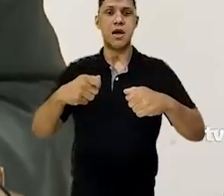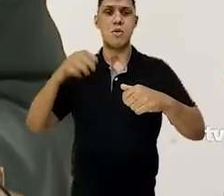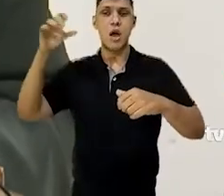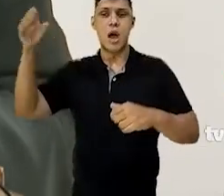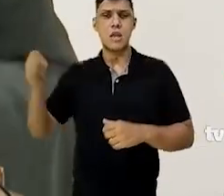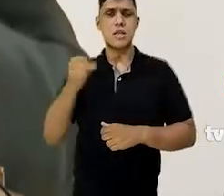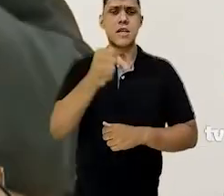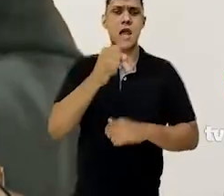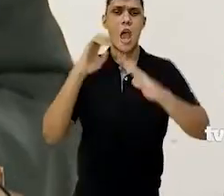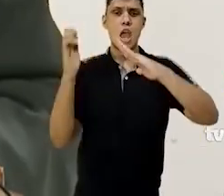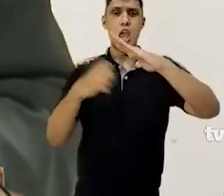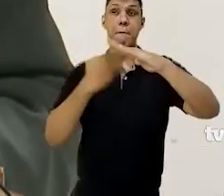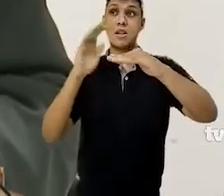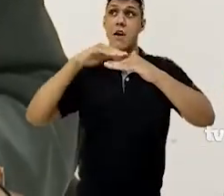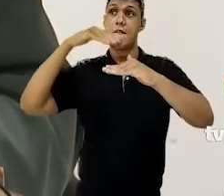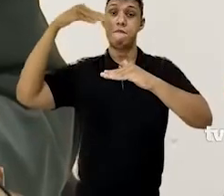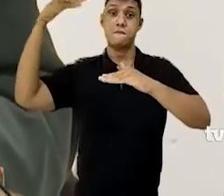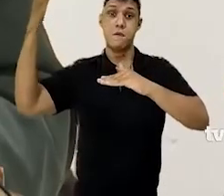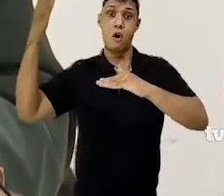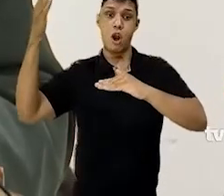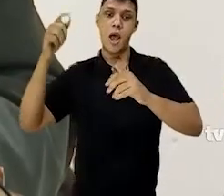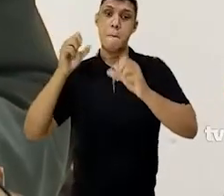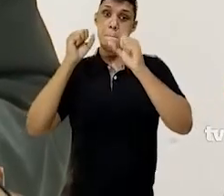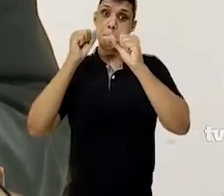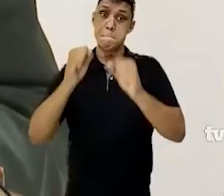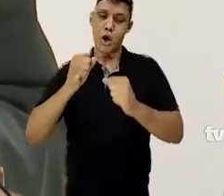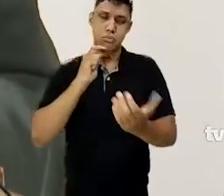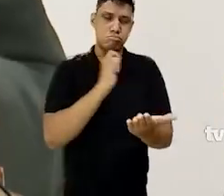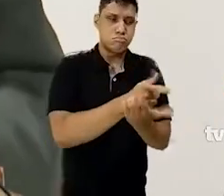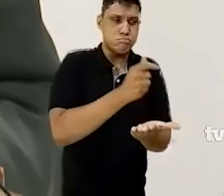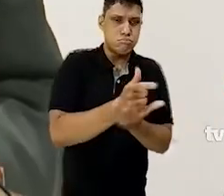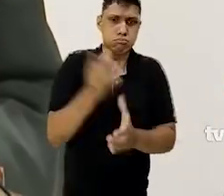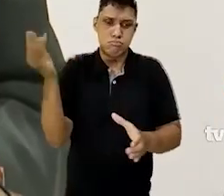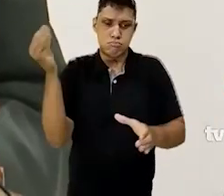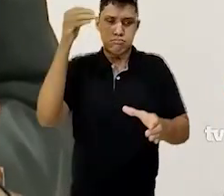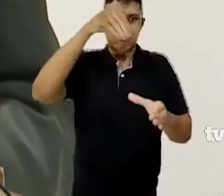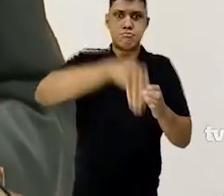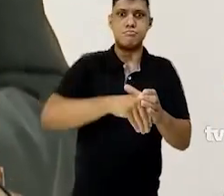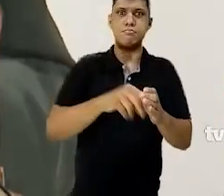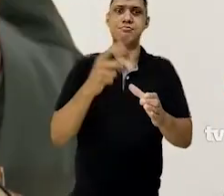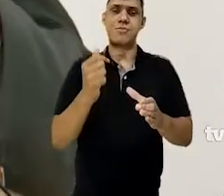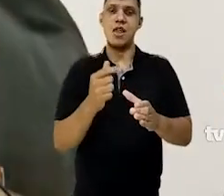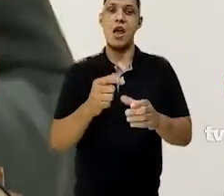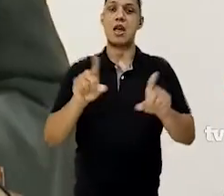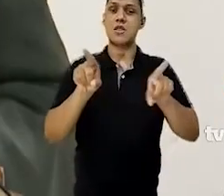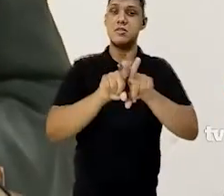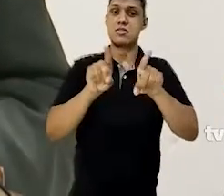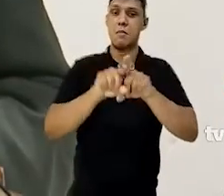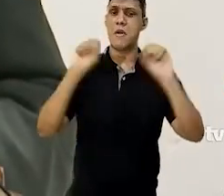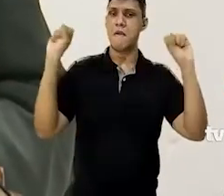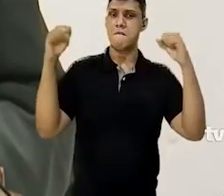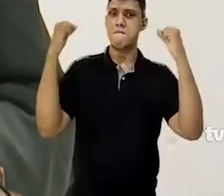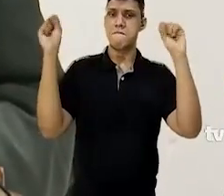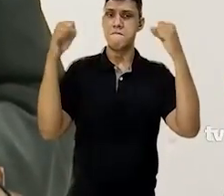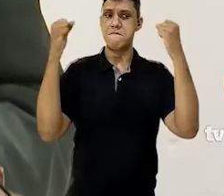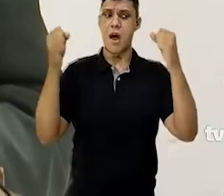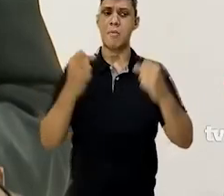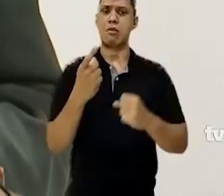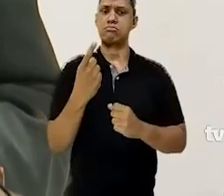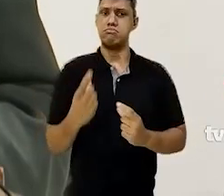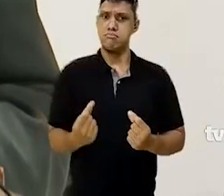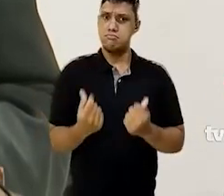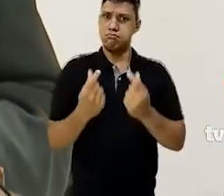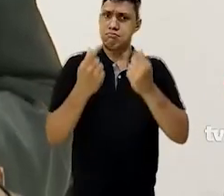fora para investir no nosso município. Nós temos que trazer fábricas para gerar renda no